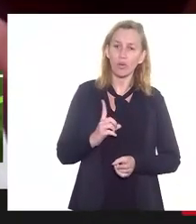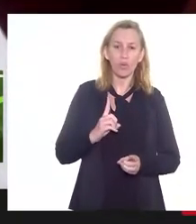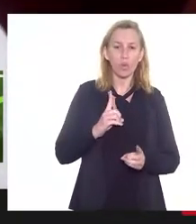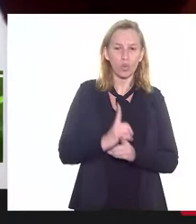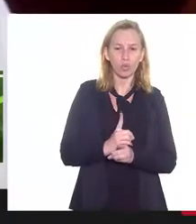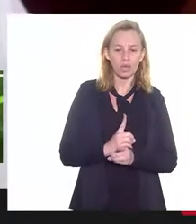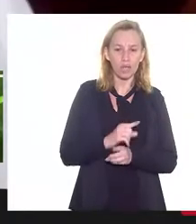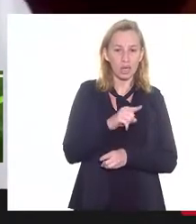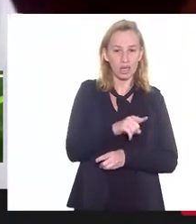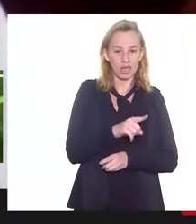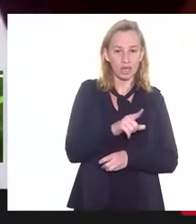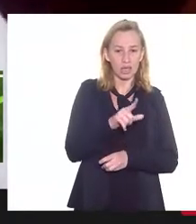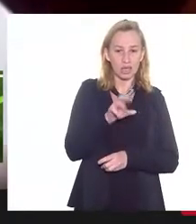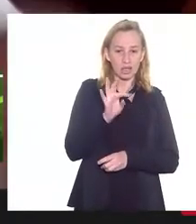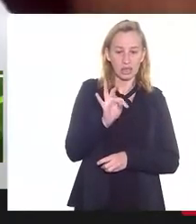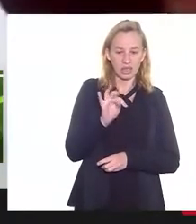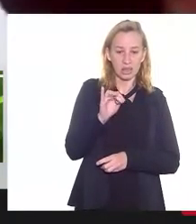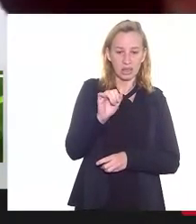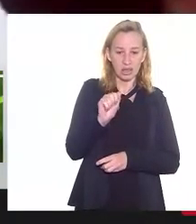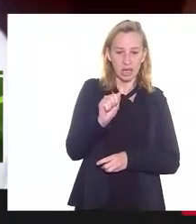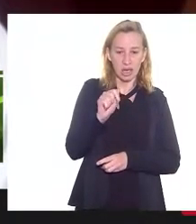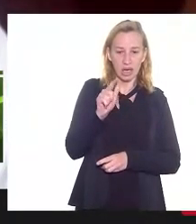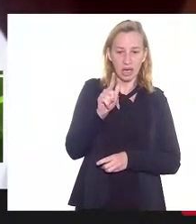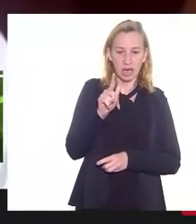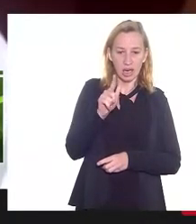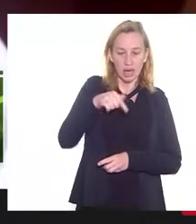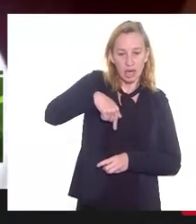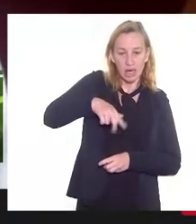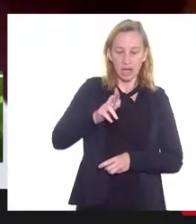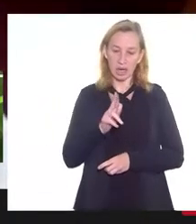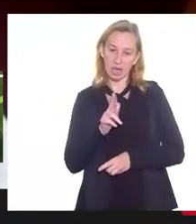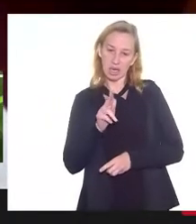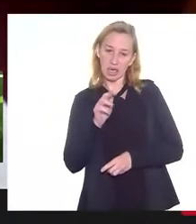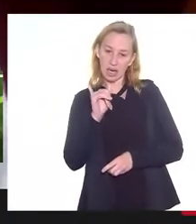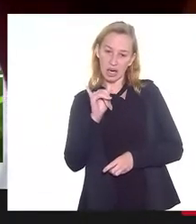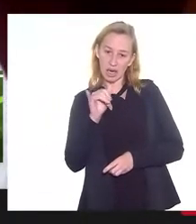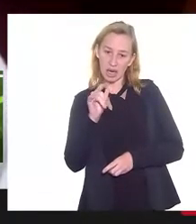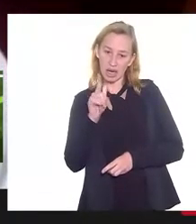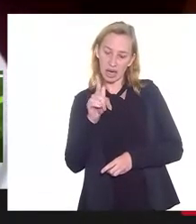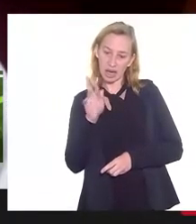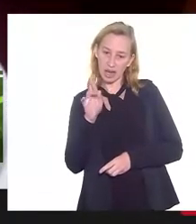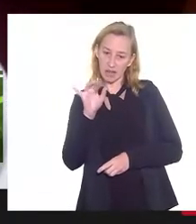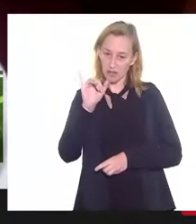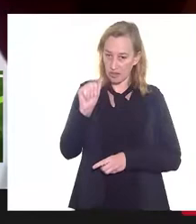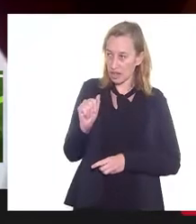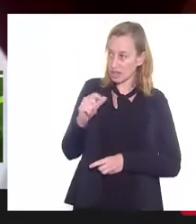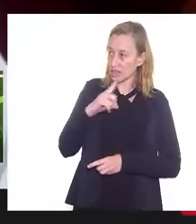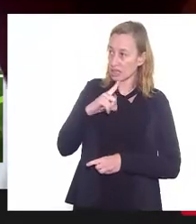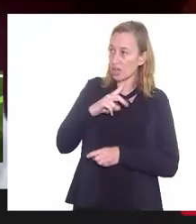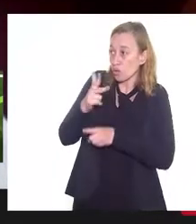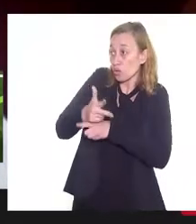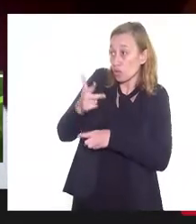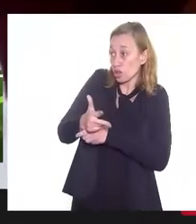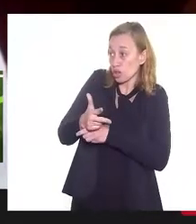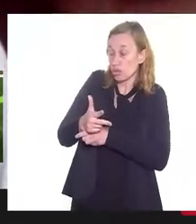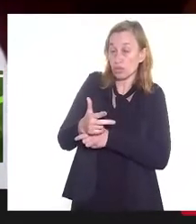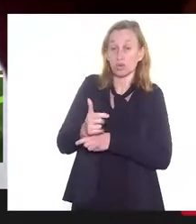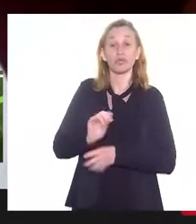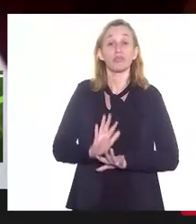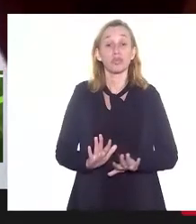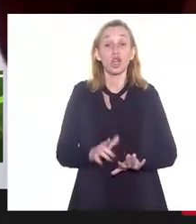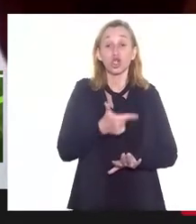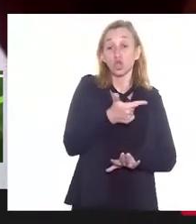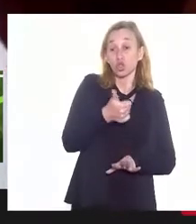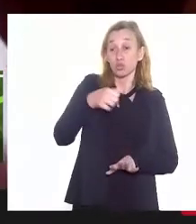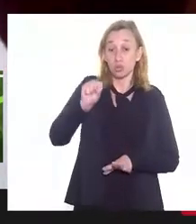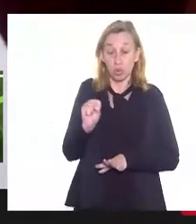a taquigrafia, se é que tem, o vídeo, né? Eu tenho simplesmente a minha apresentação em PowerPoint. Em